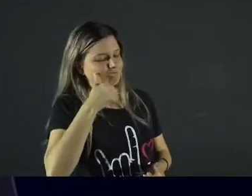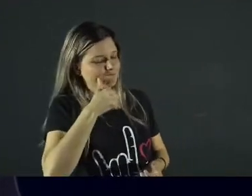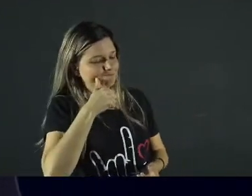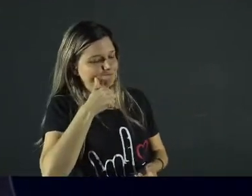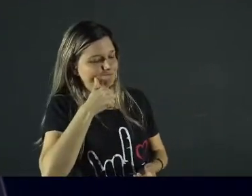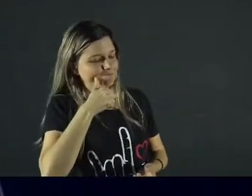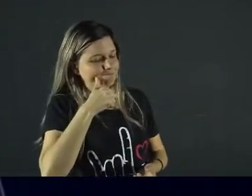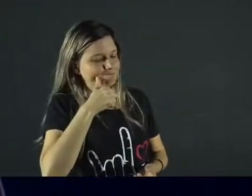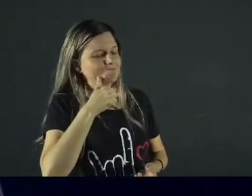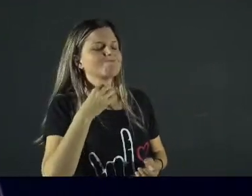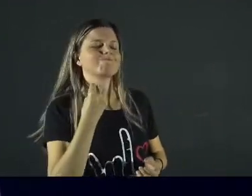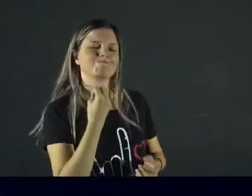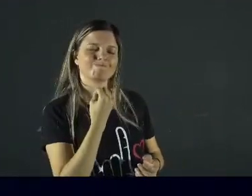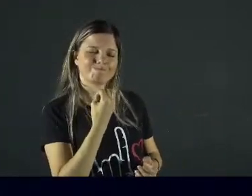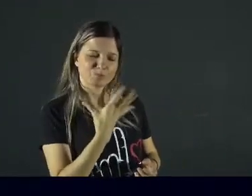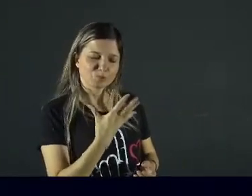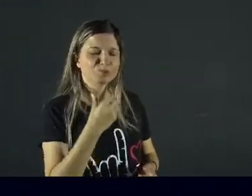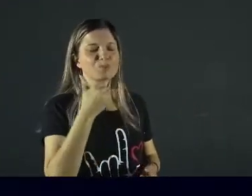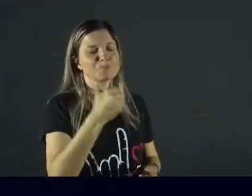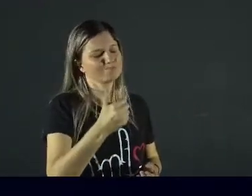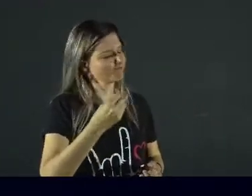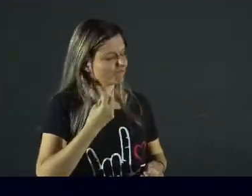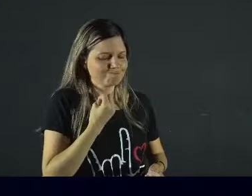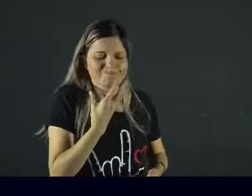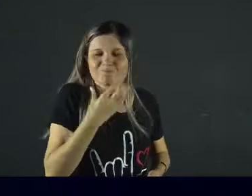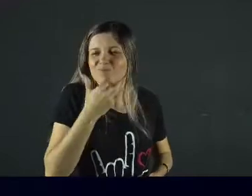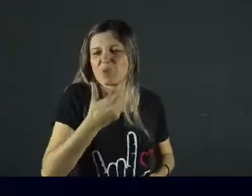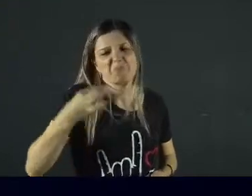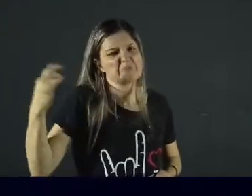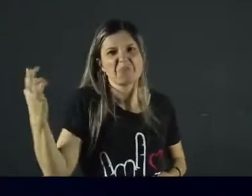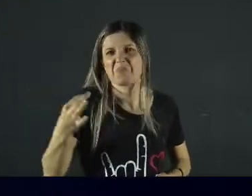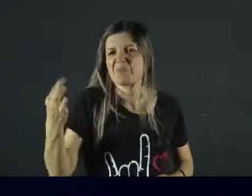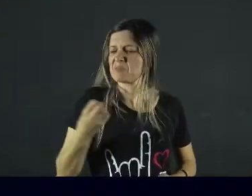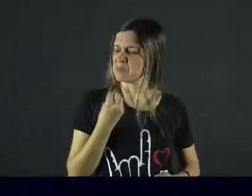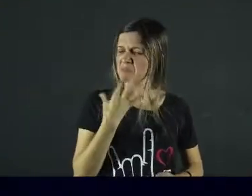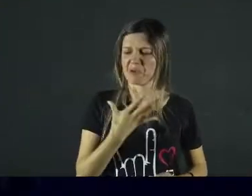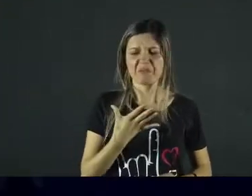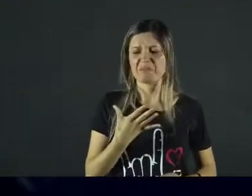foi: tudo bem, está tudo bem.